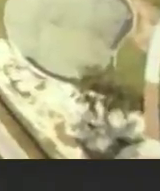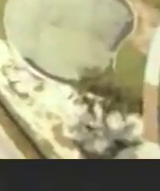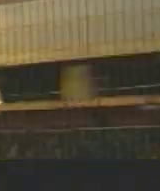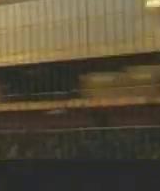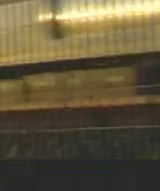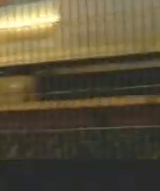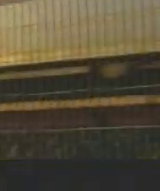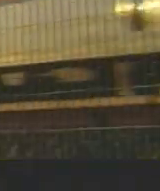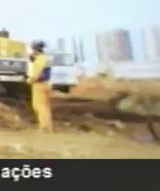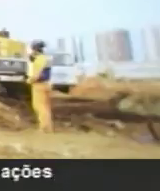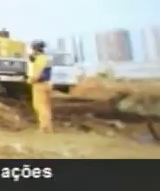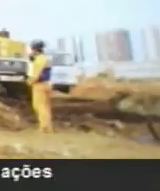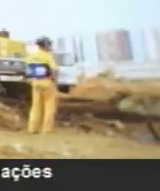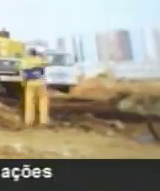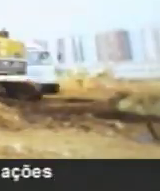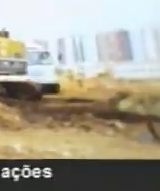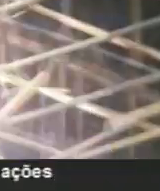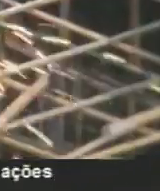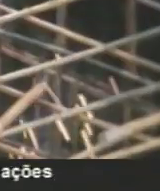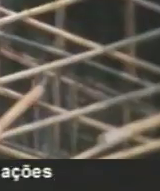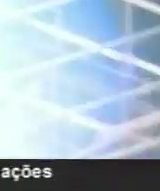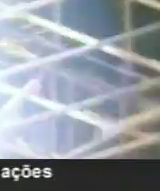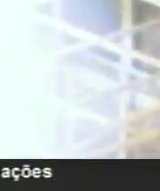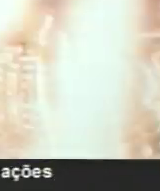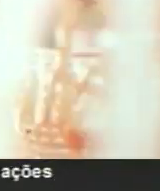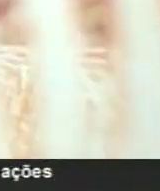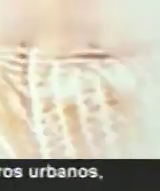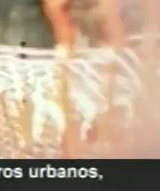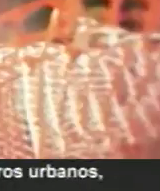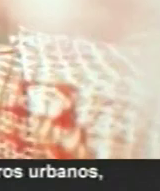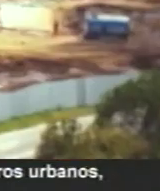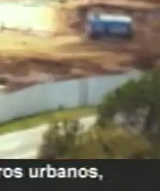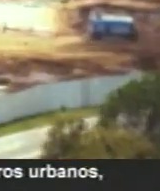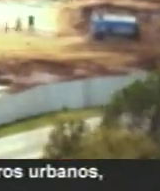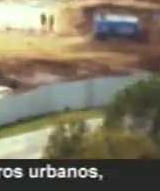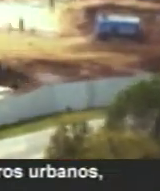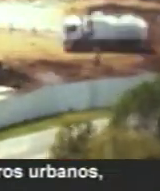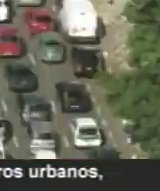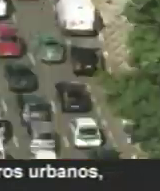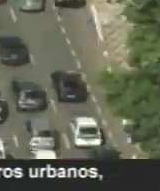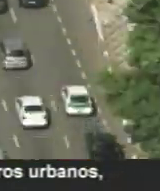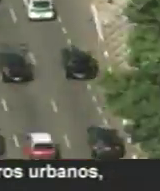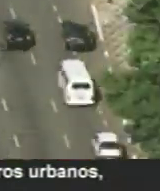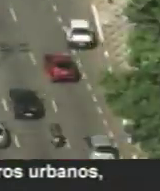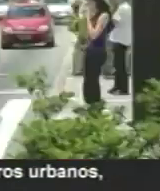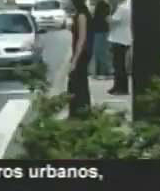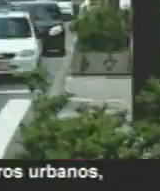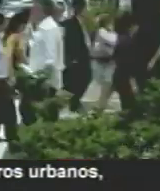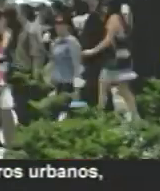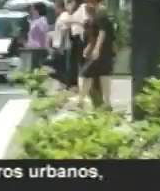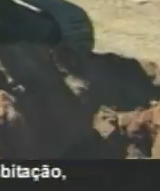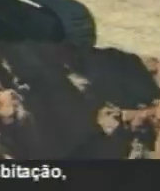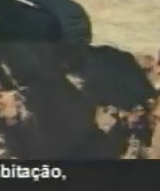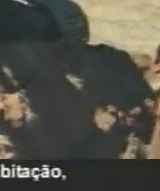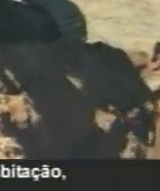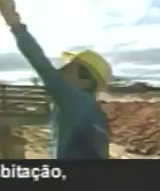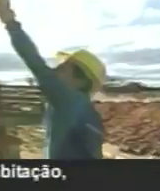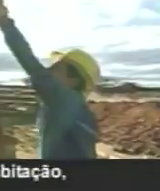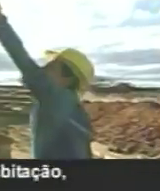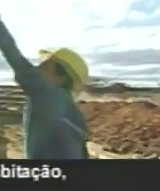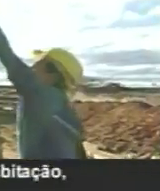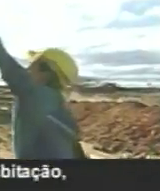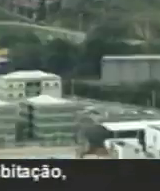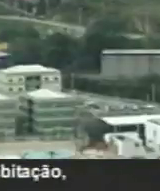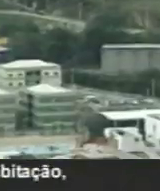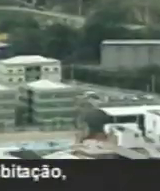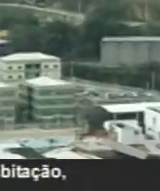Seguindo firme nesse caminho, o PAC realiza um conjunto de obras e ações para enfrentar os desafios dos grandes centros urbanos, com mais